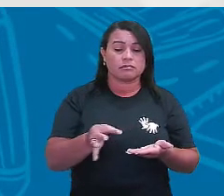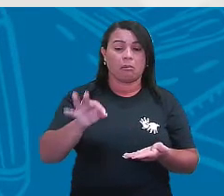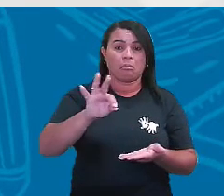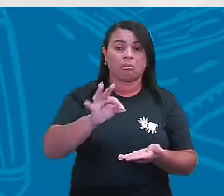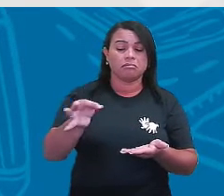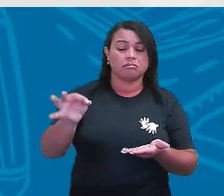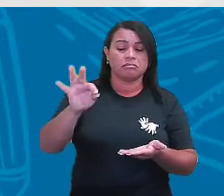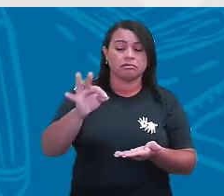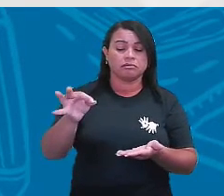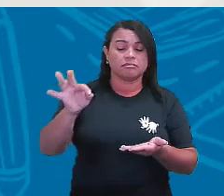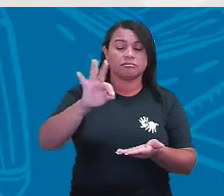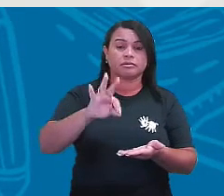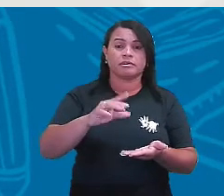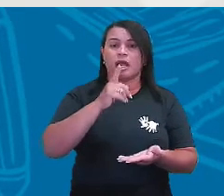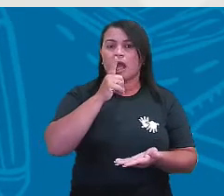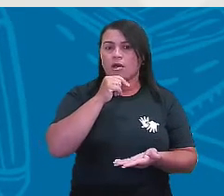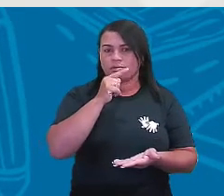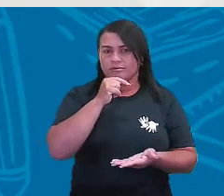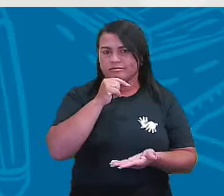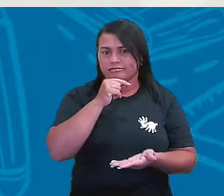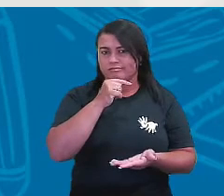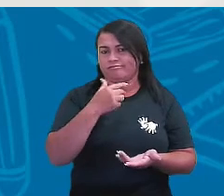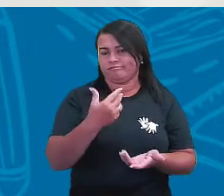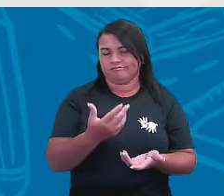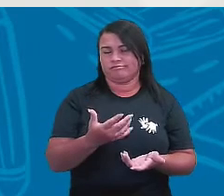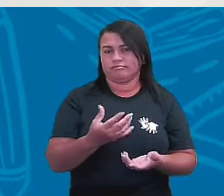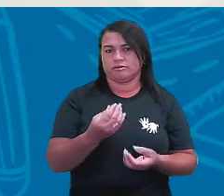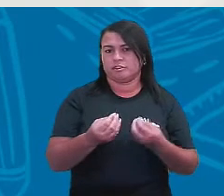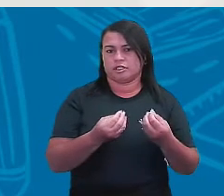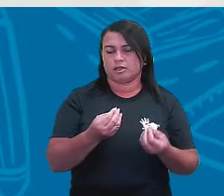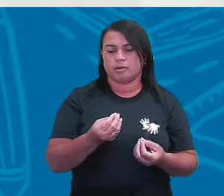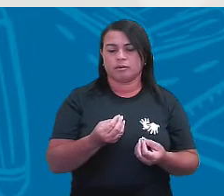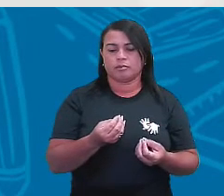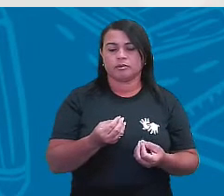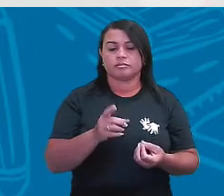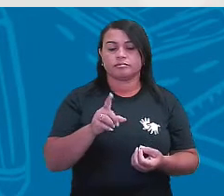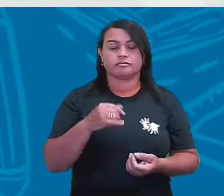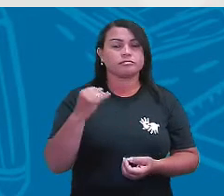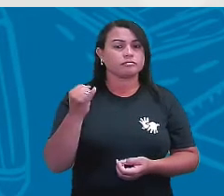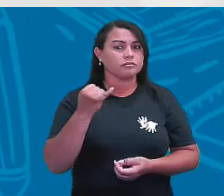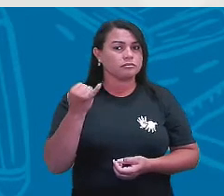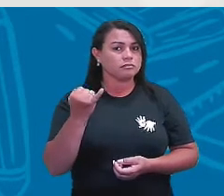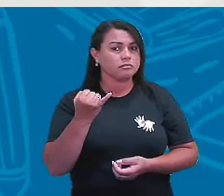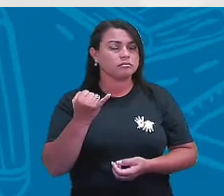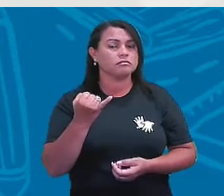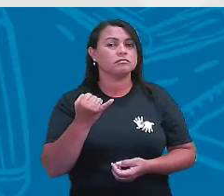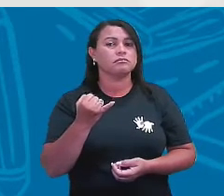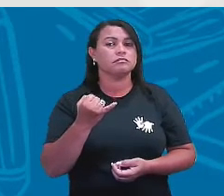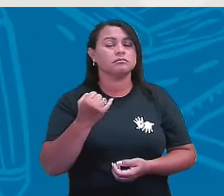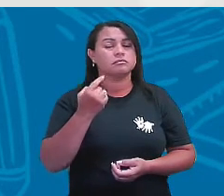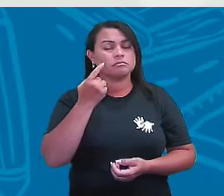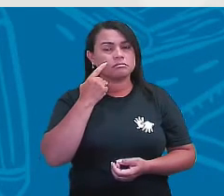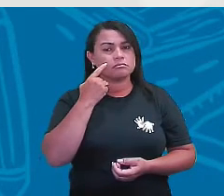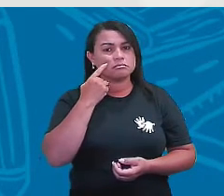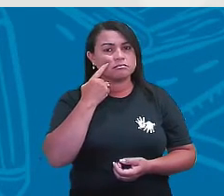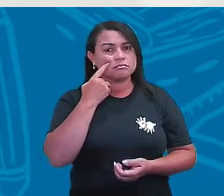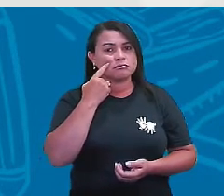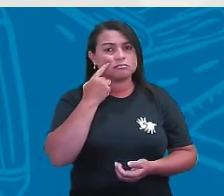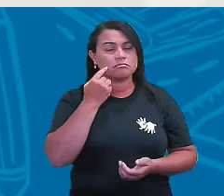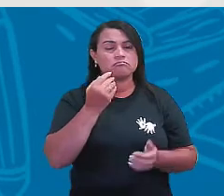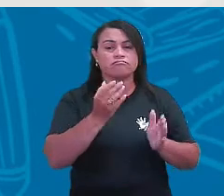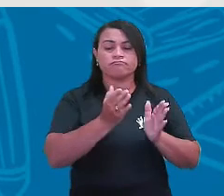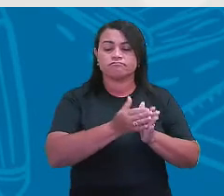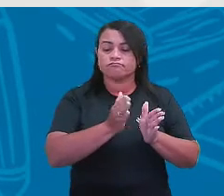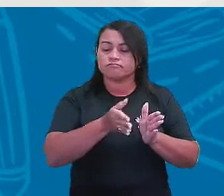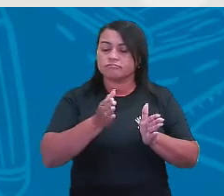litro de água, porque não vai caber, tá certo? Então, isso é importante na hora que a gente for distribuir os líquidos, tá